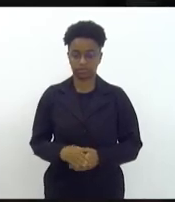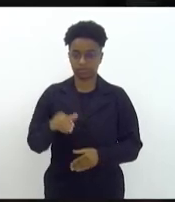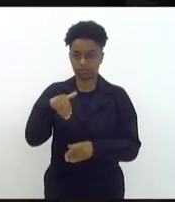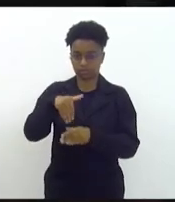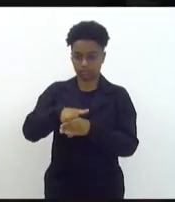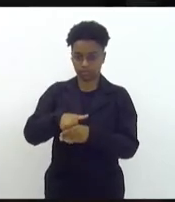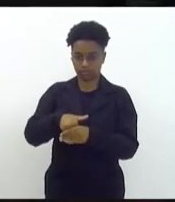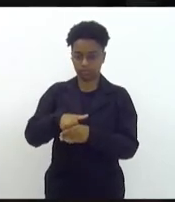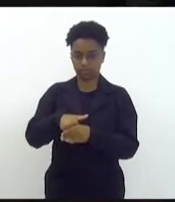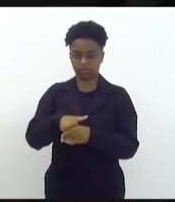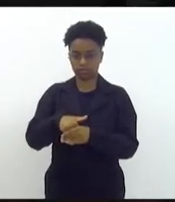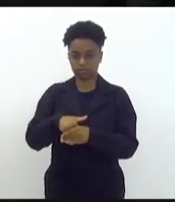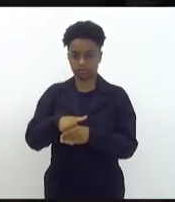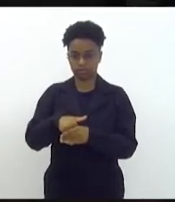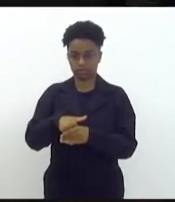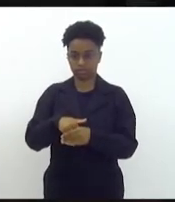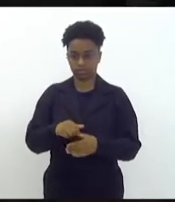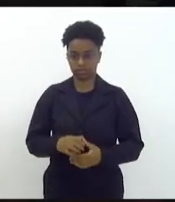votação